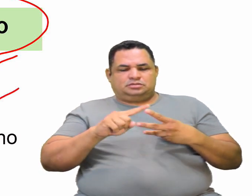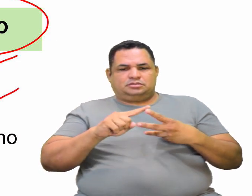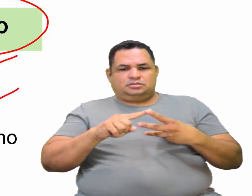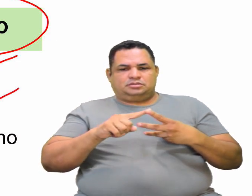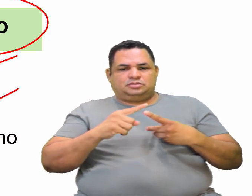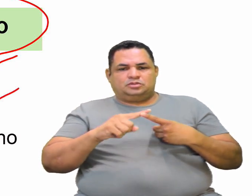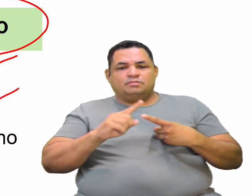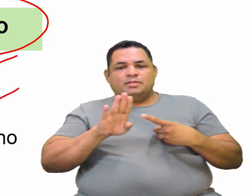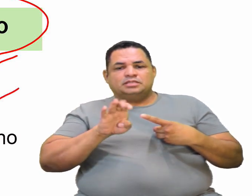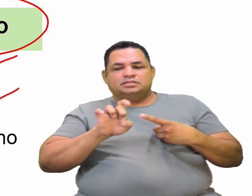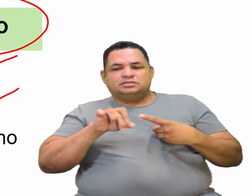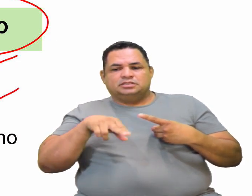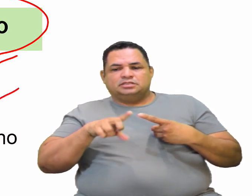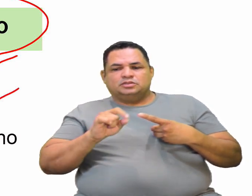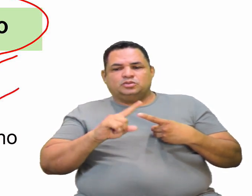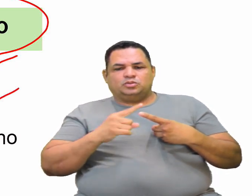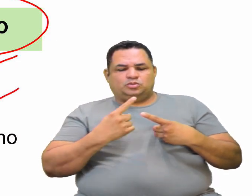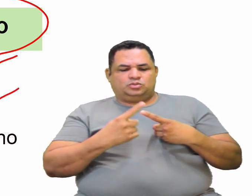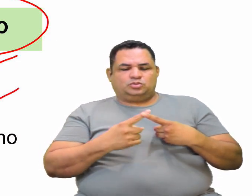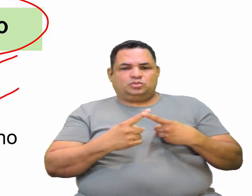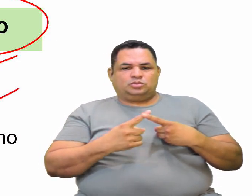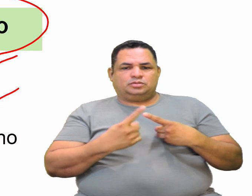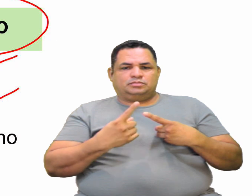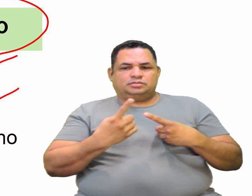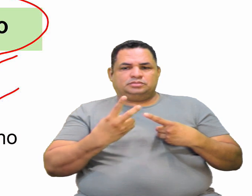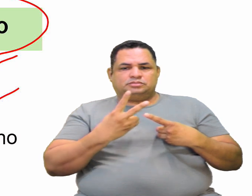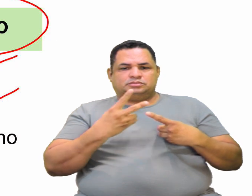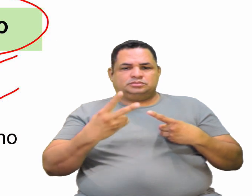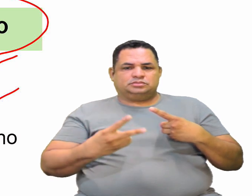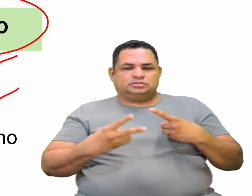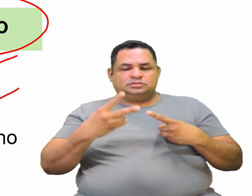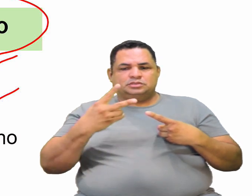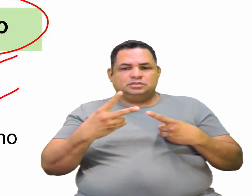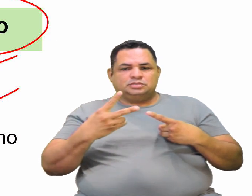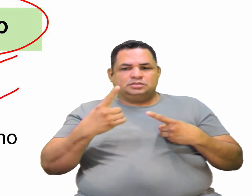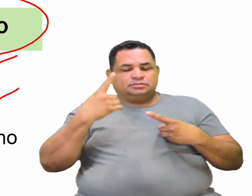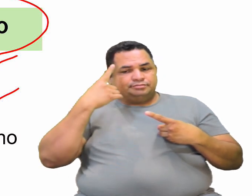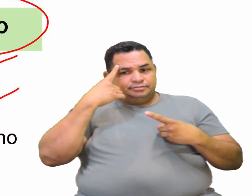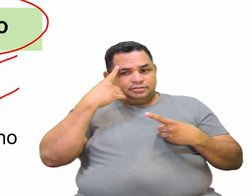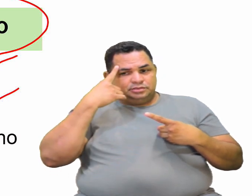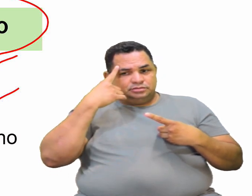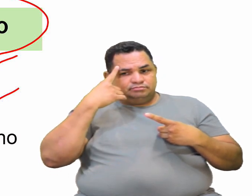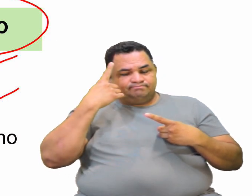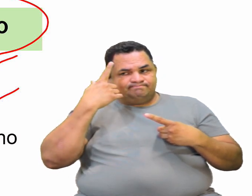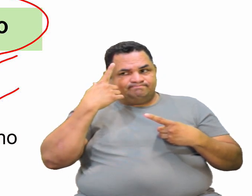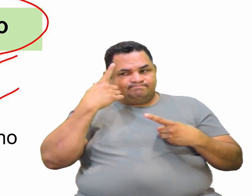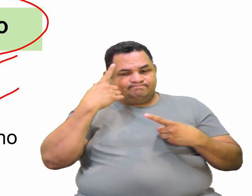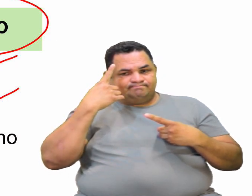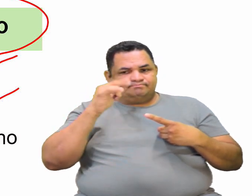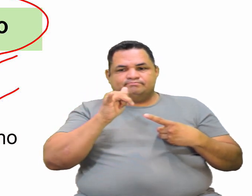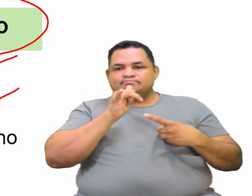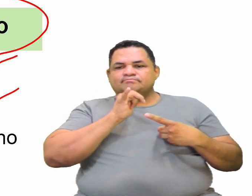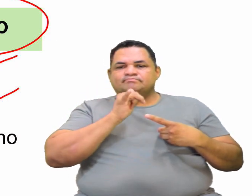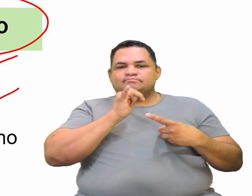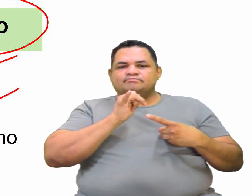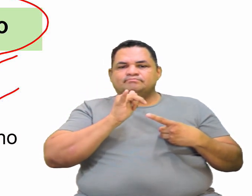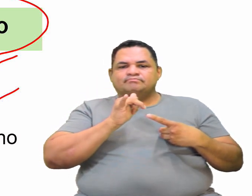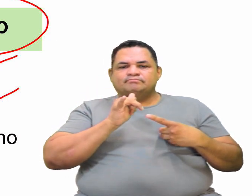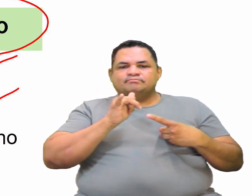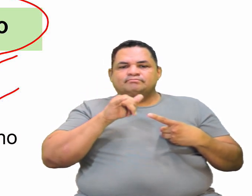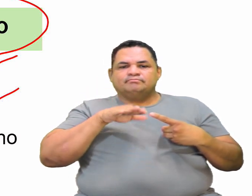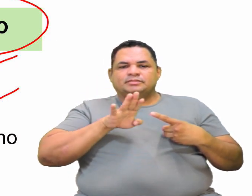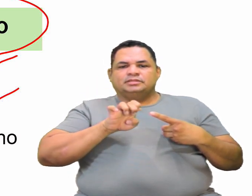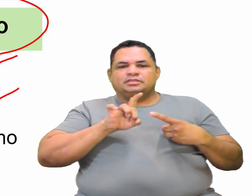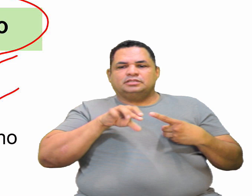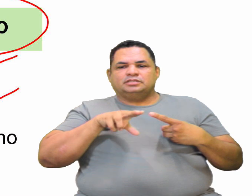que uma das espécies, né, vamos pensar em 2 espécies, pensei, professora. Exemplo aí do mimetismo batesiano